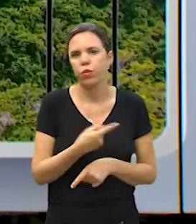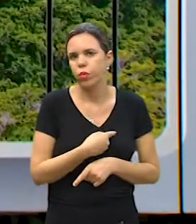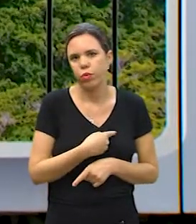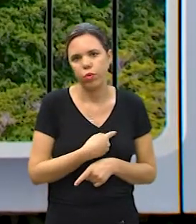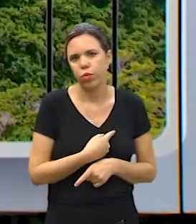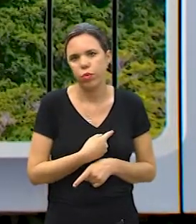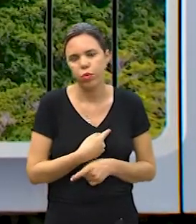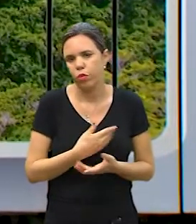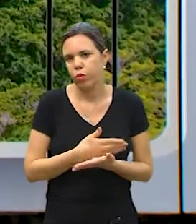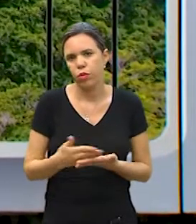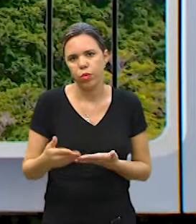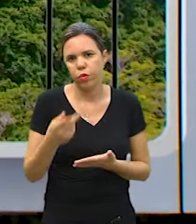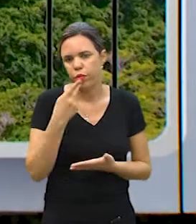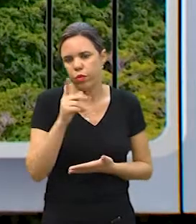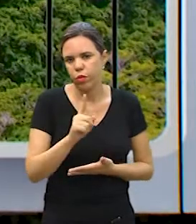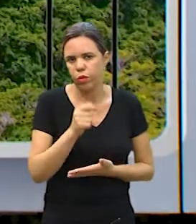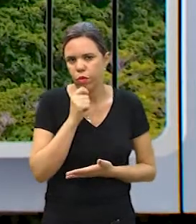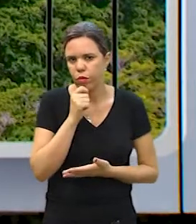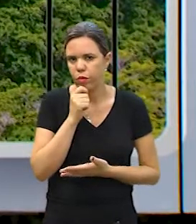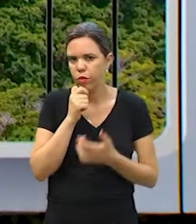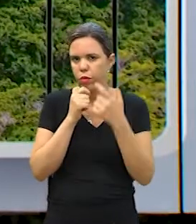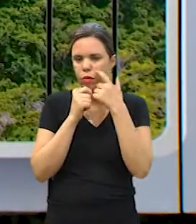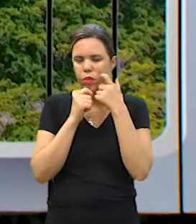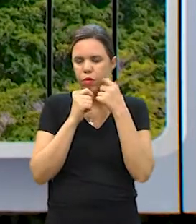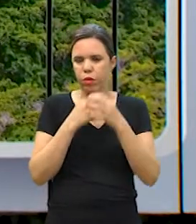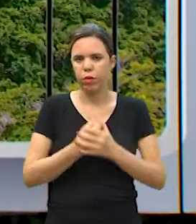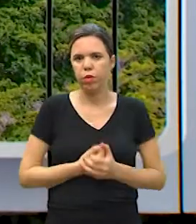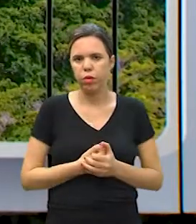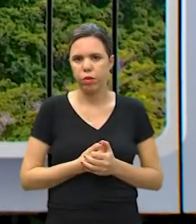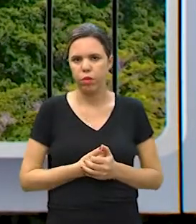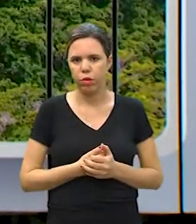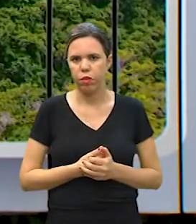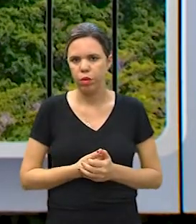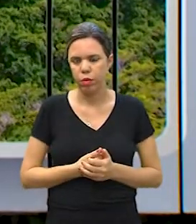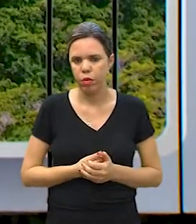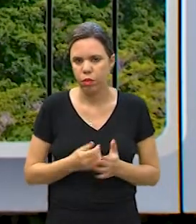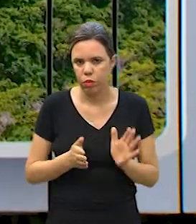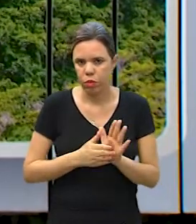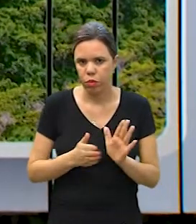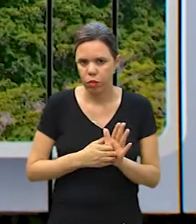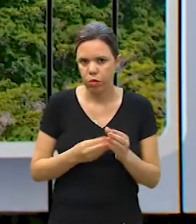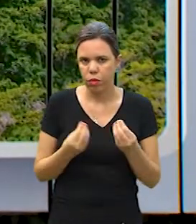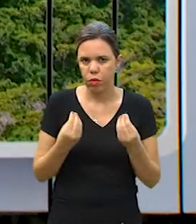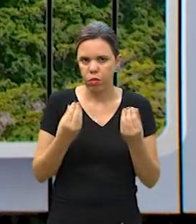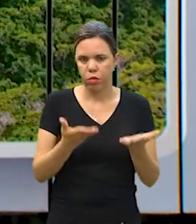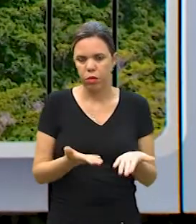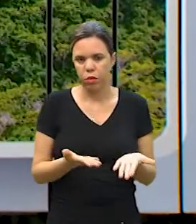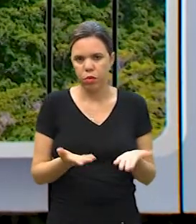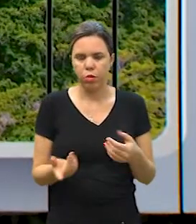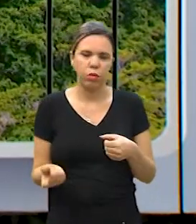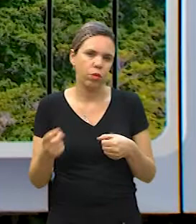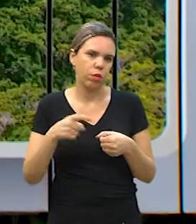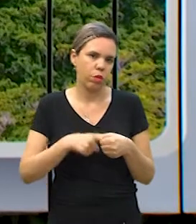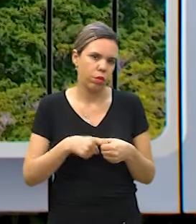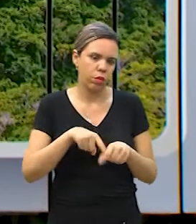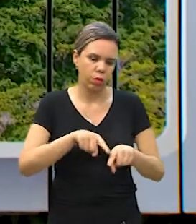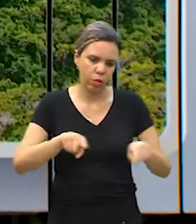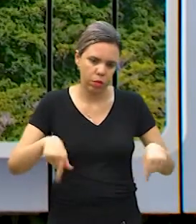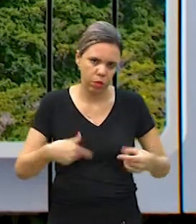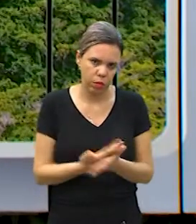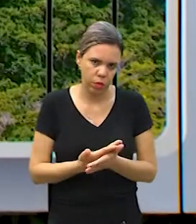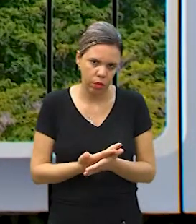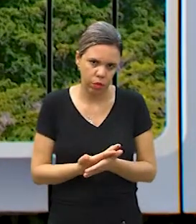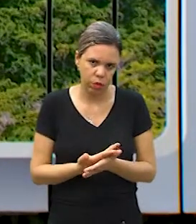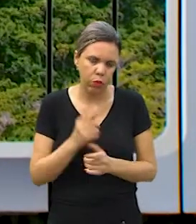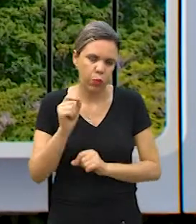nós não começamos a falar ainda, né? Mas as condições ofertadas para o retorno à sala de